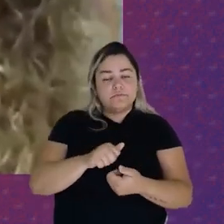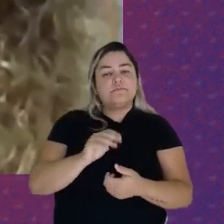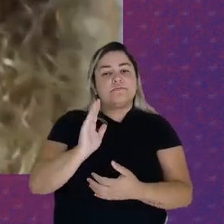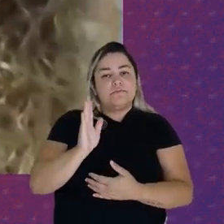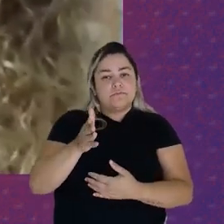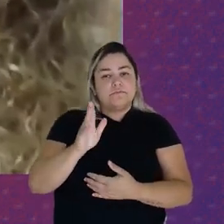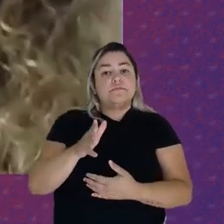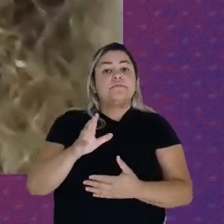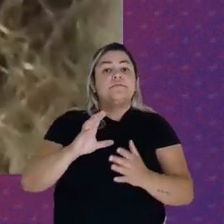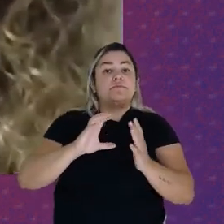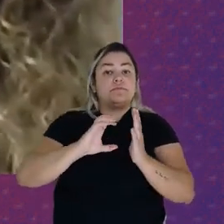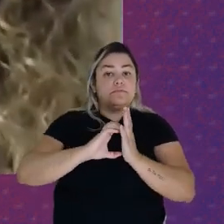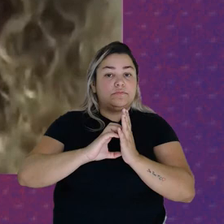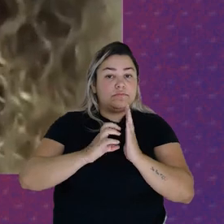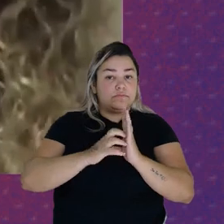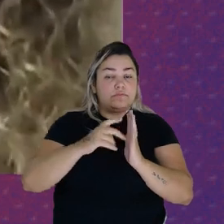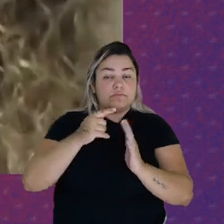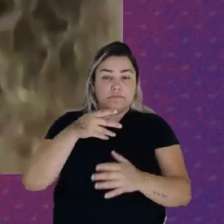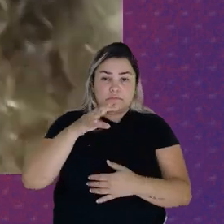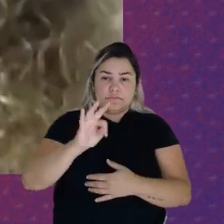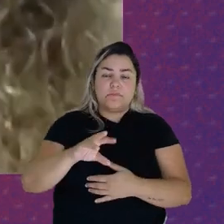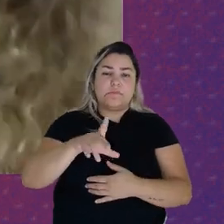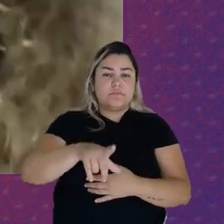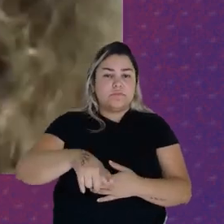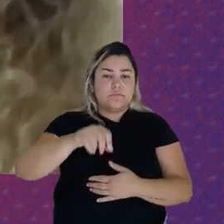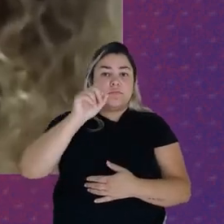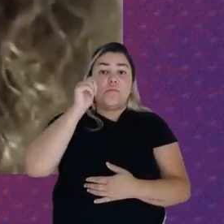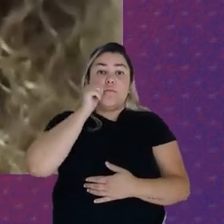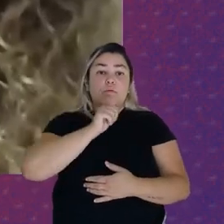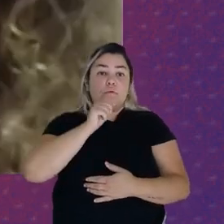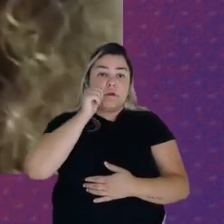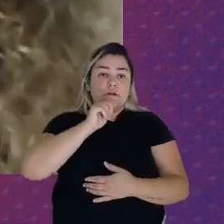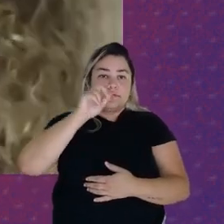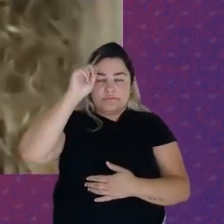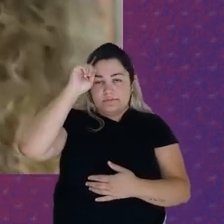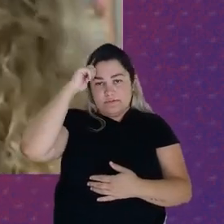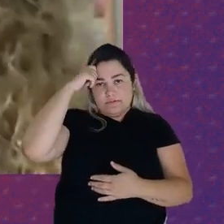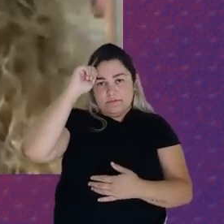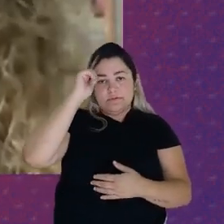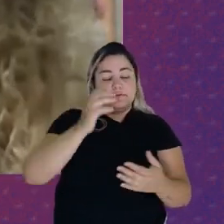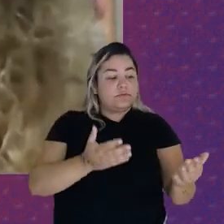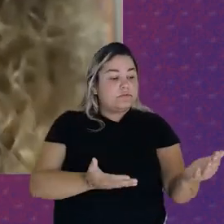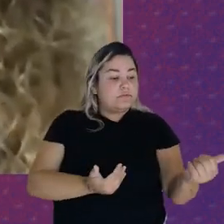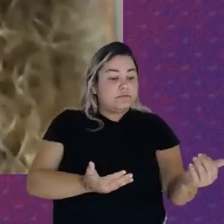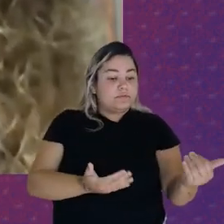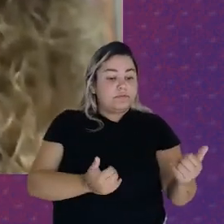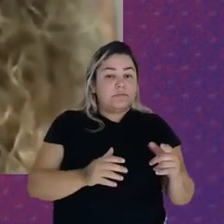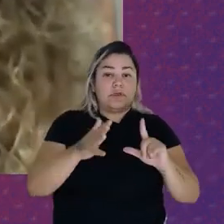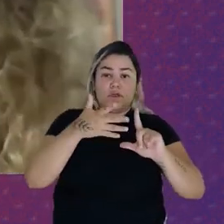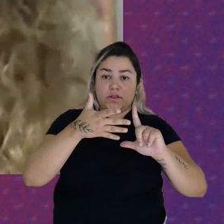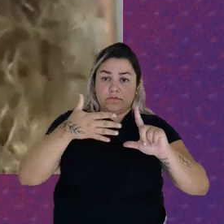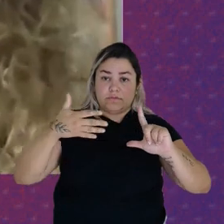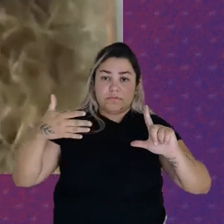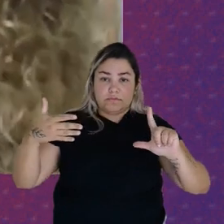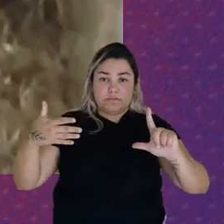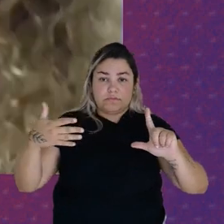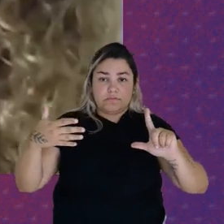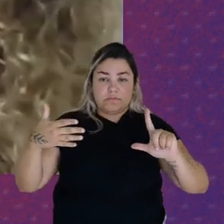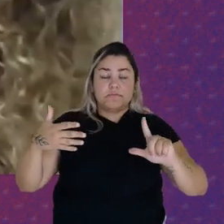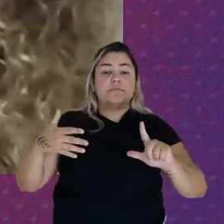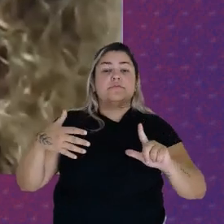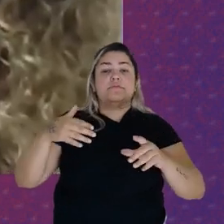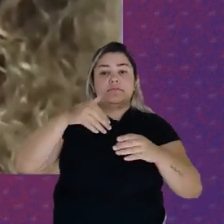dos Trabalhadores foi o partido que mais elegeu mulheres, mulheres negras, mulheres jovens e representantes LGBTQIA+, nas eleições